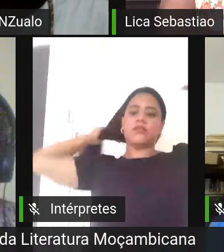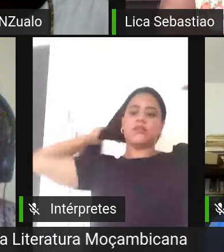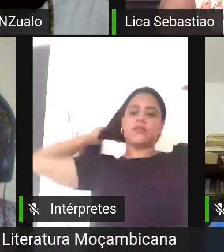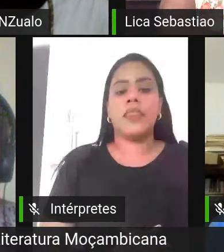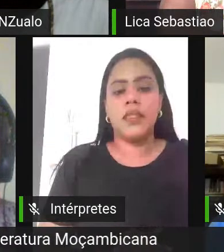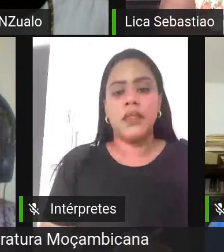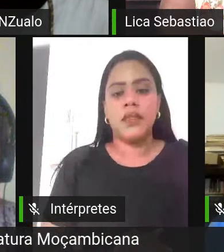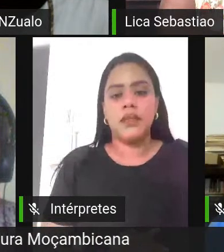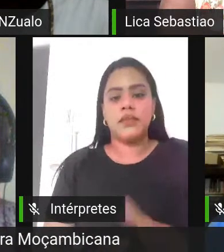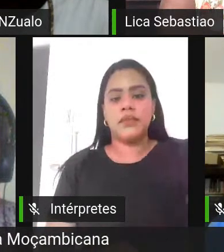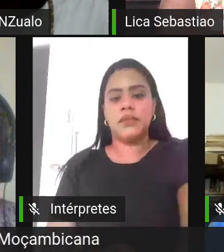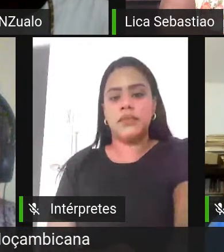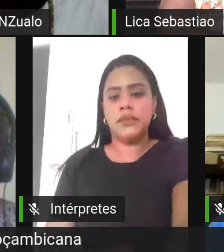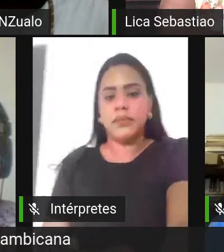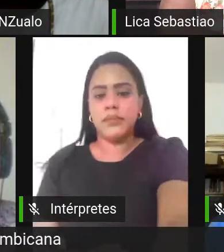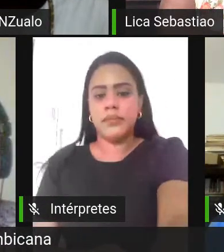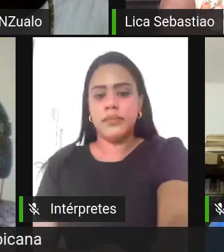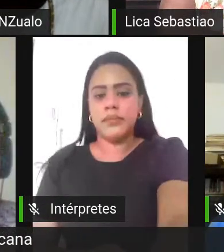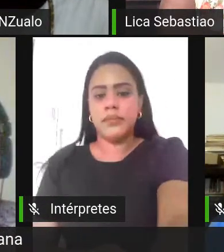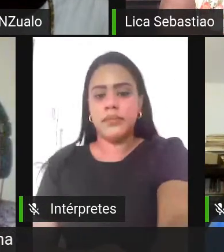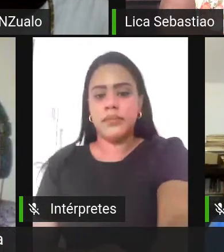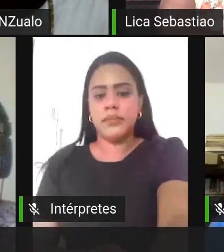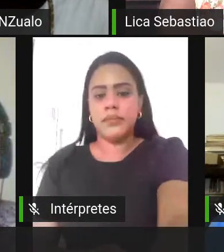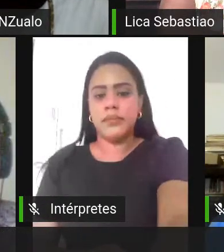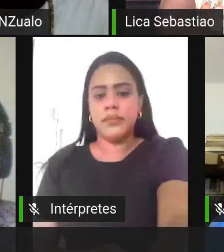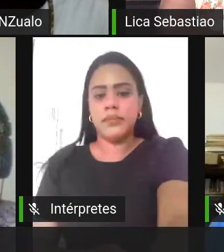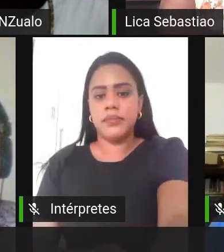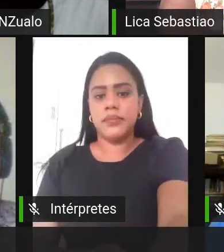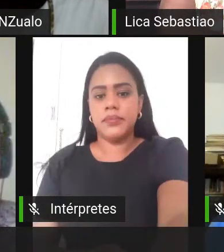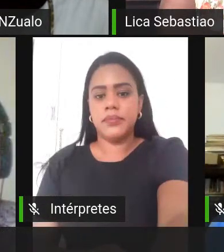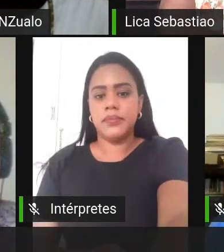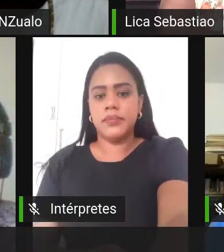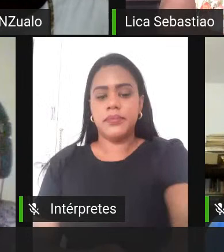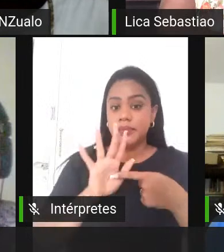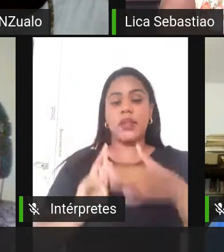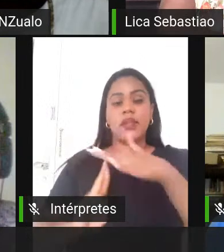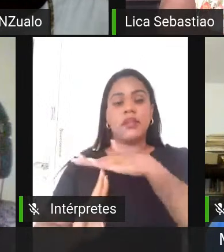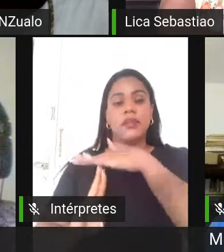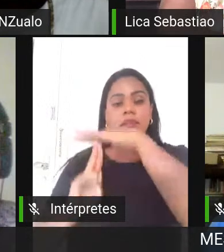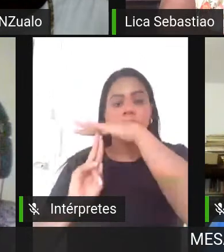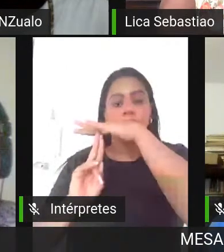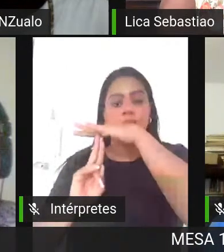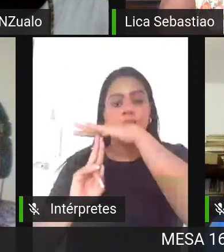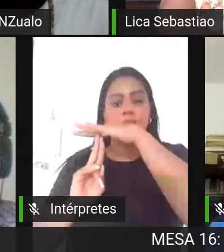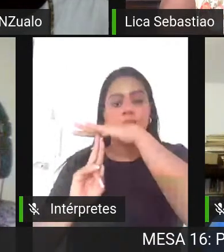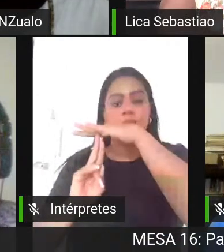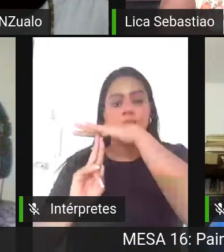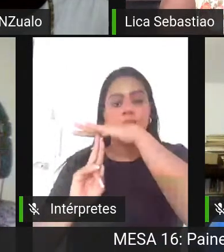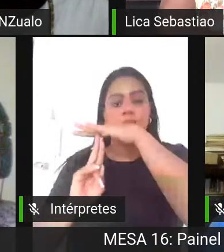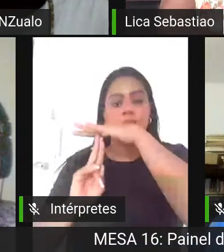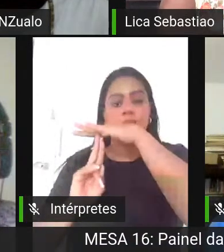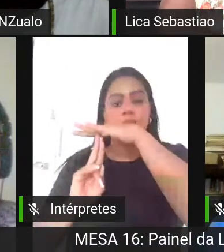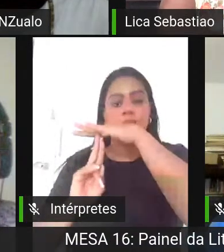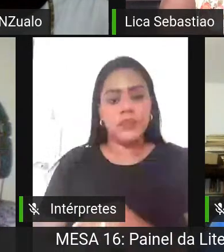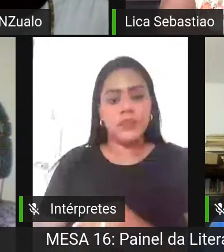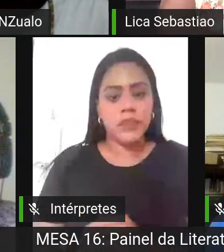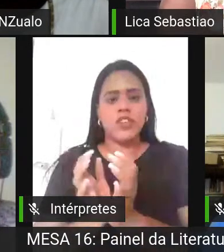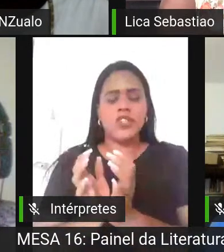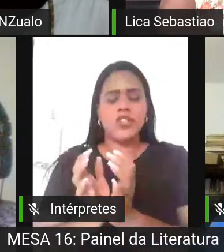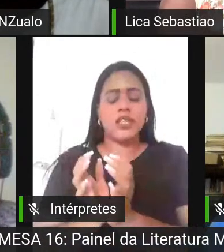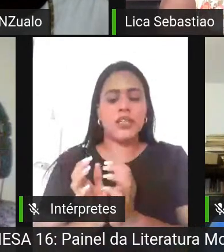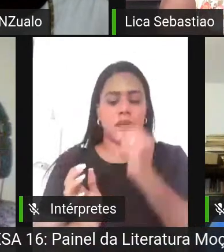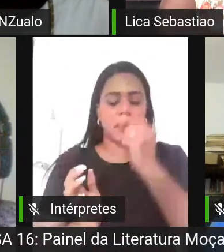UEM, é editor de um projeto inovador que é Livaninho Cartão da Arte, é professor, é